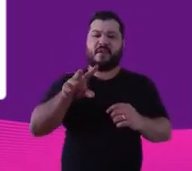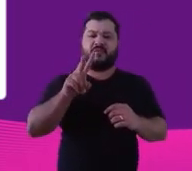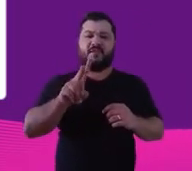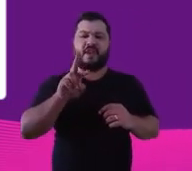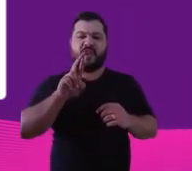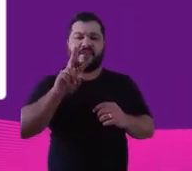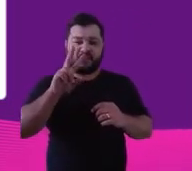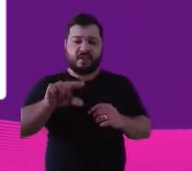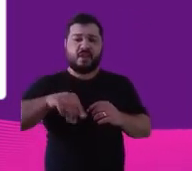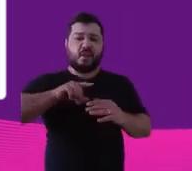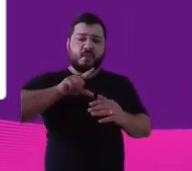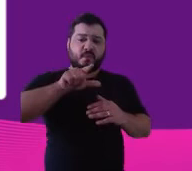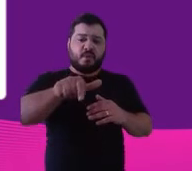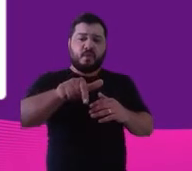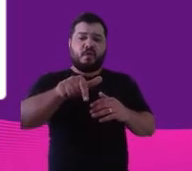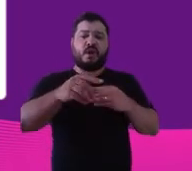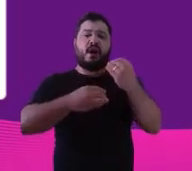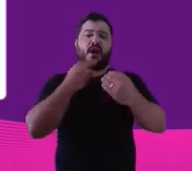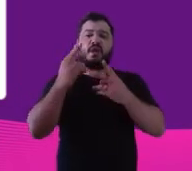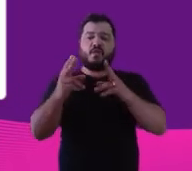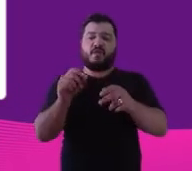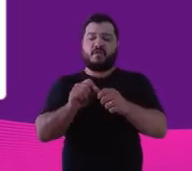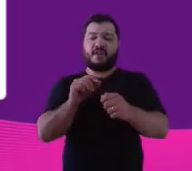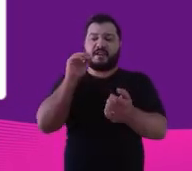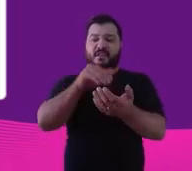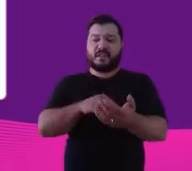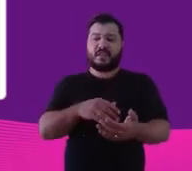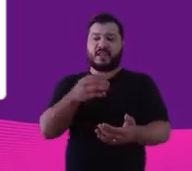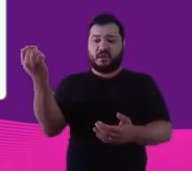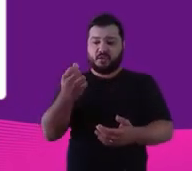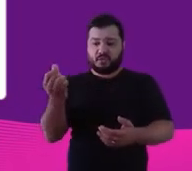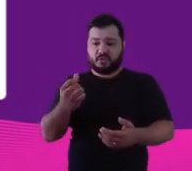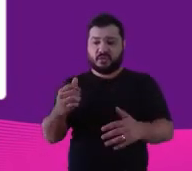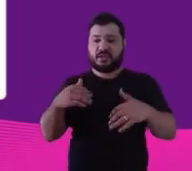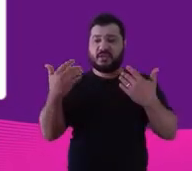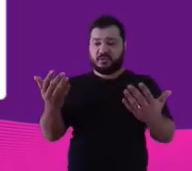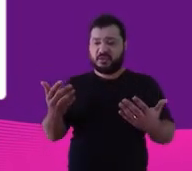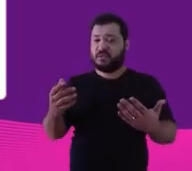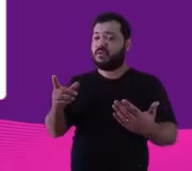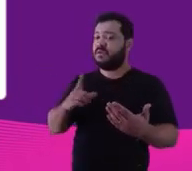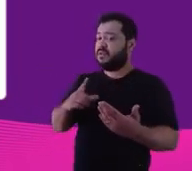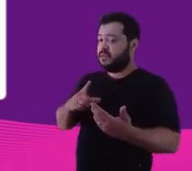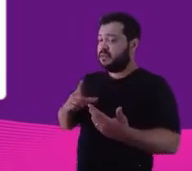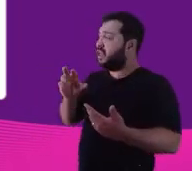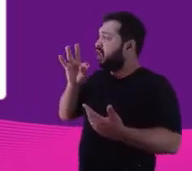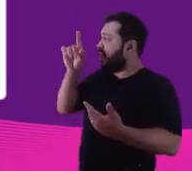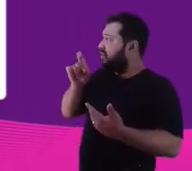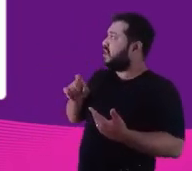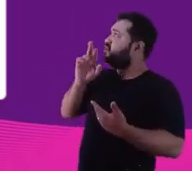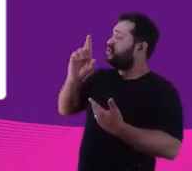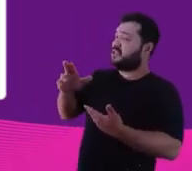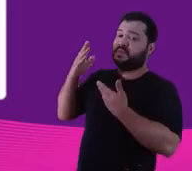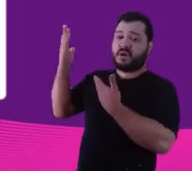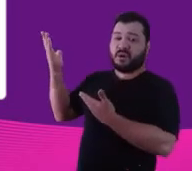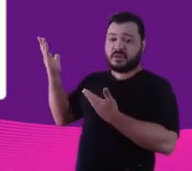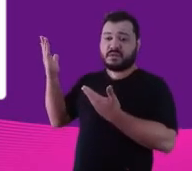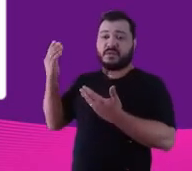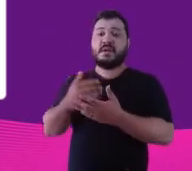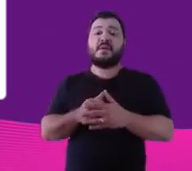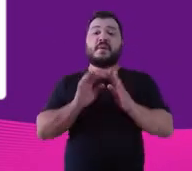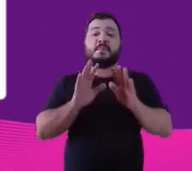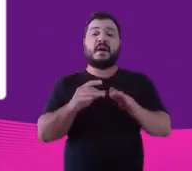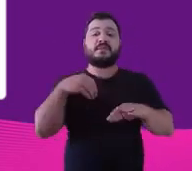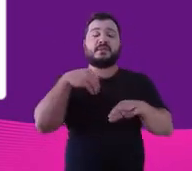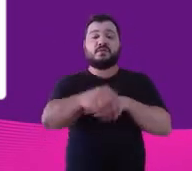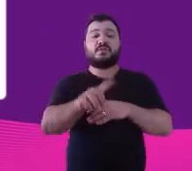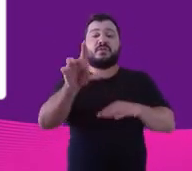prorrogar como os pais fazem até o sexto cinco isso incremento a taxa de respostas a a sugestão é que se